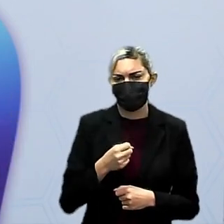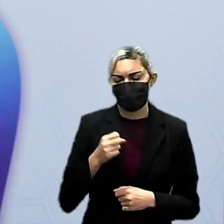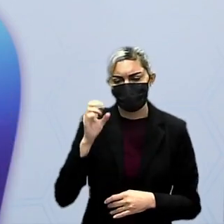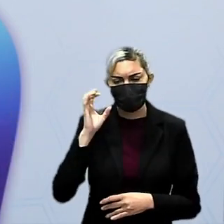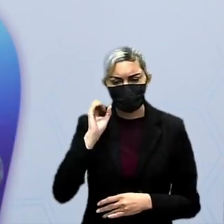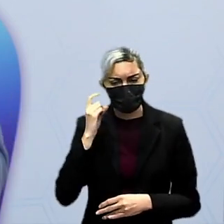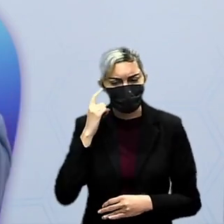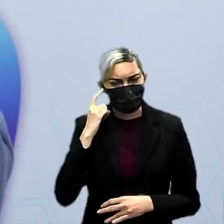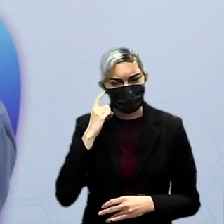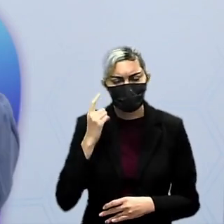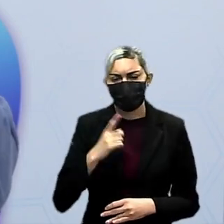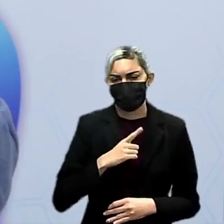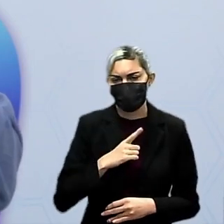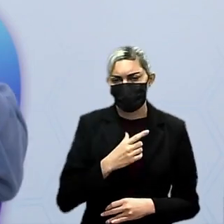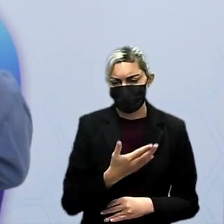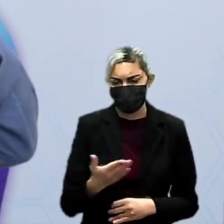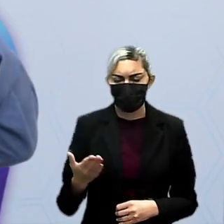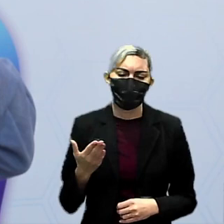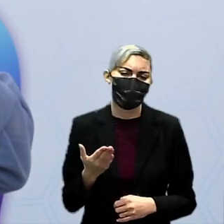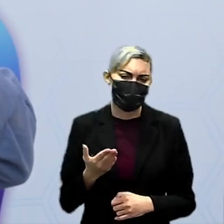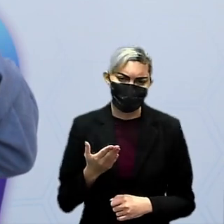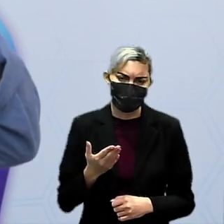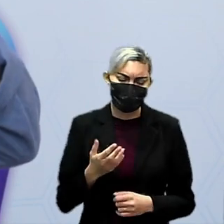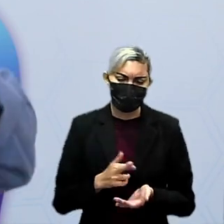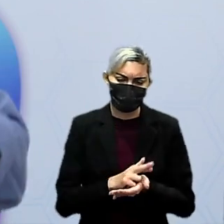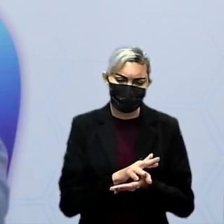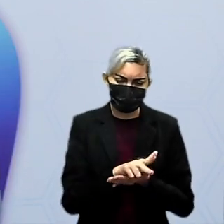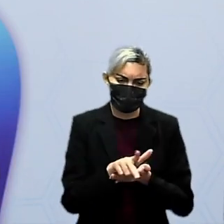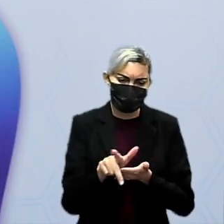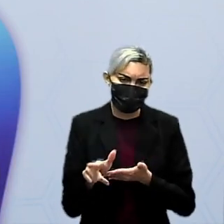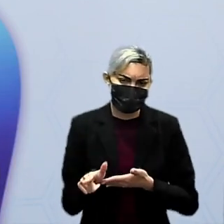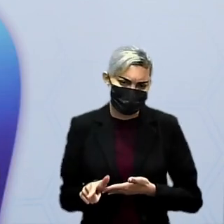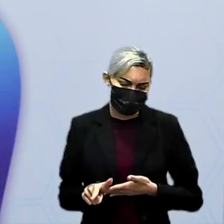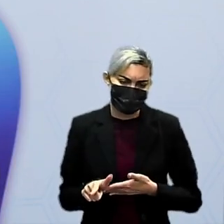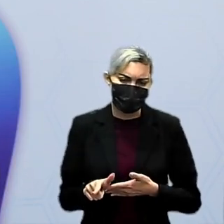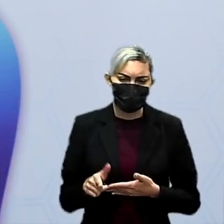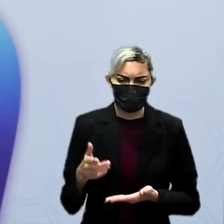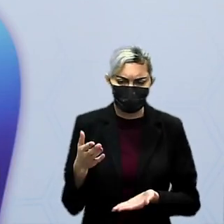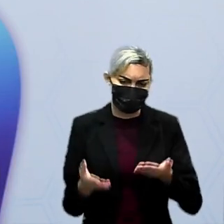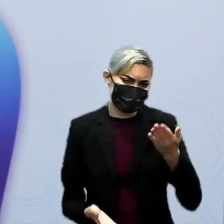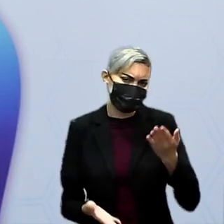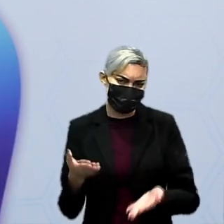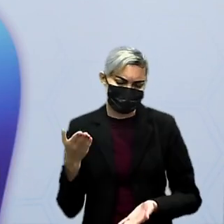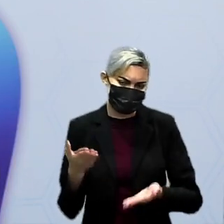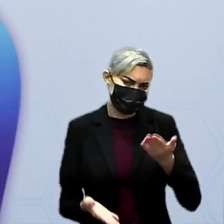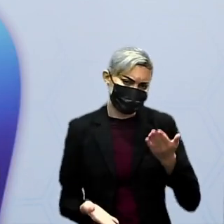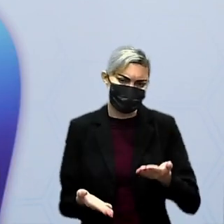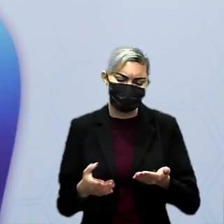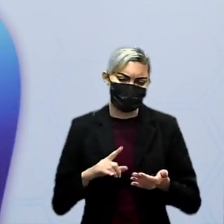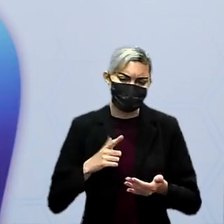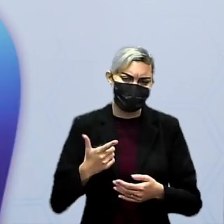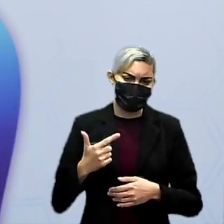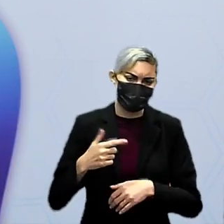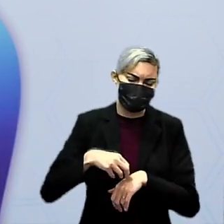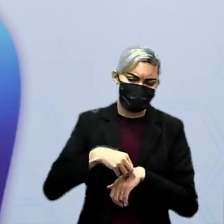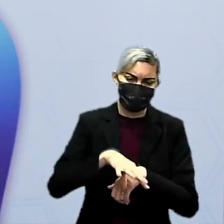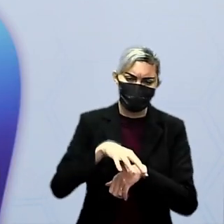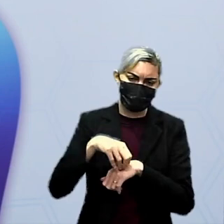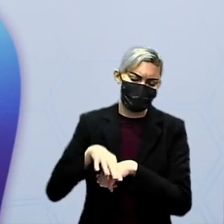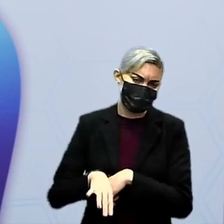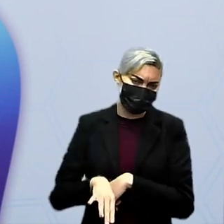para que haja um certo equilíbrio no volume, para que não traga